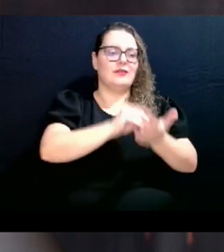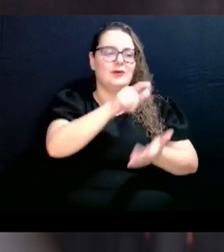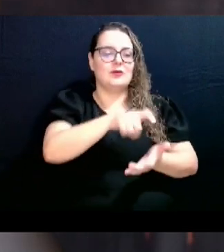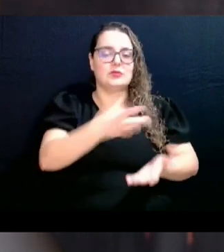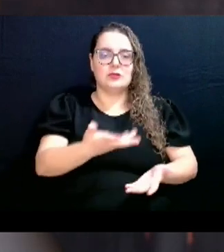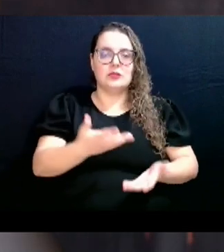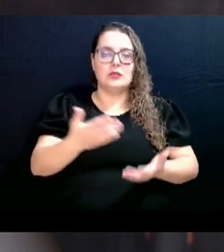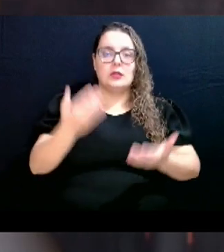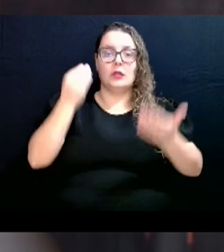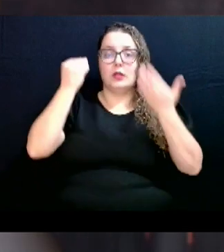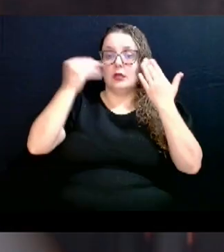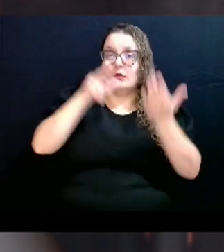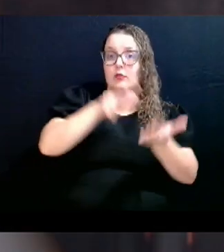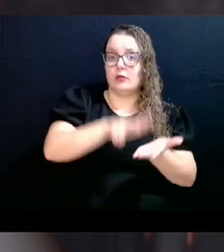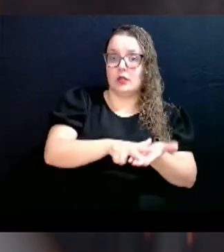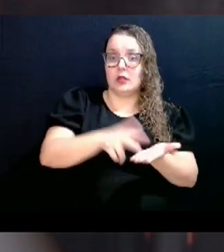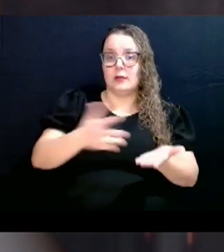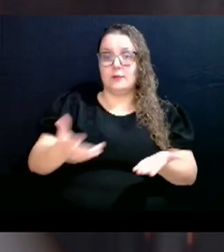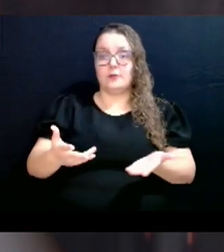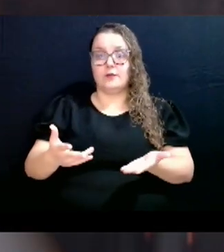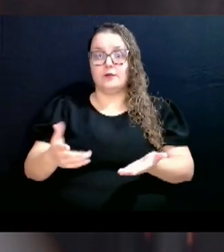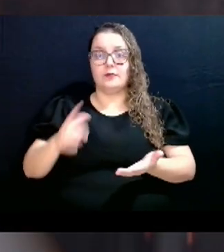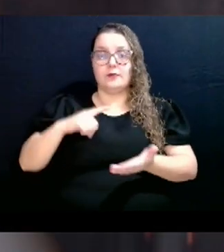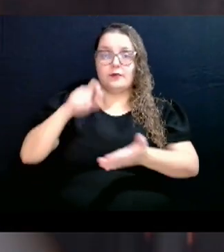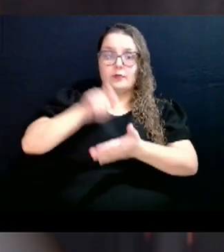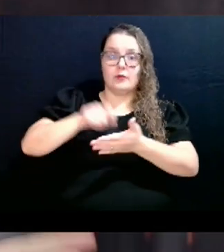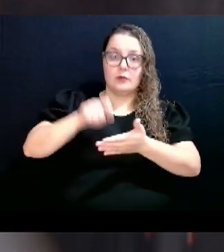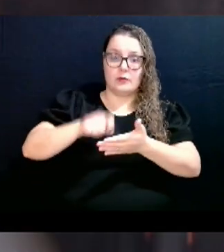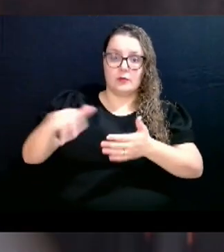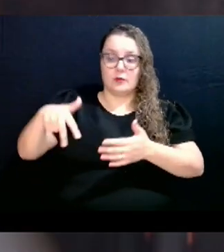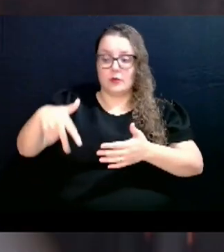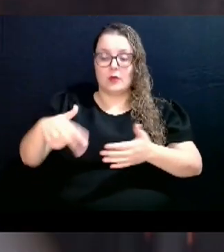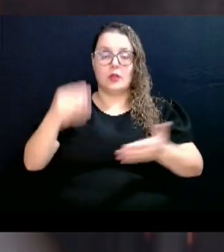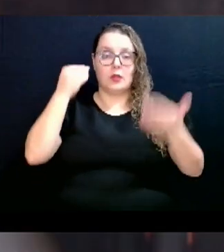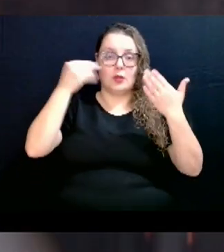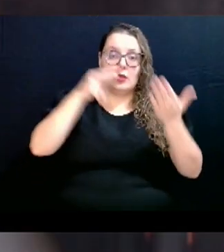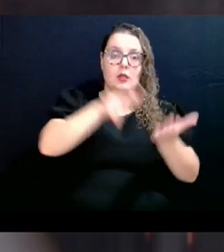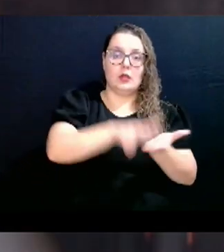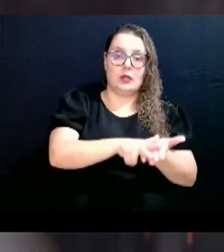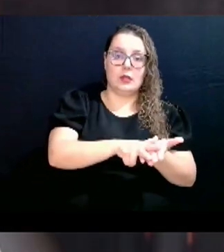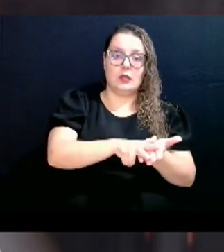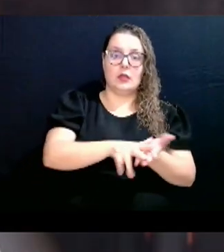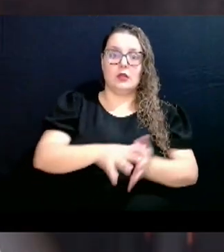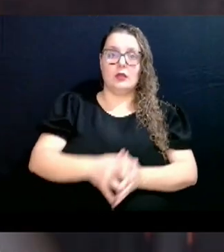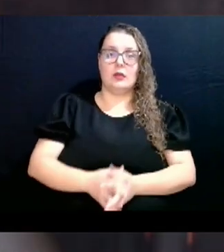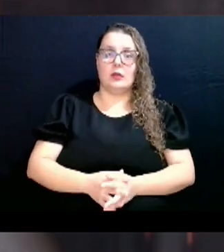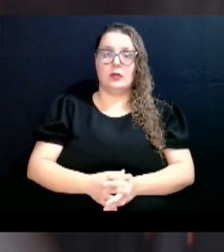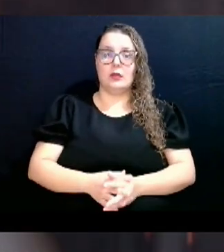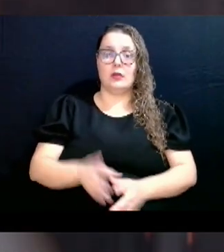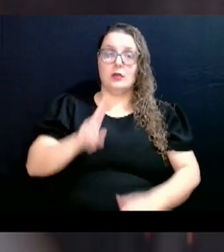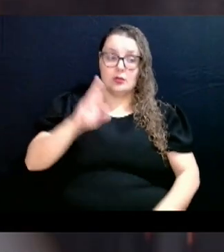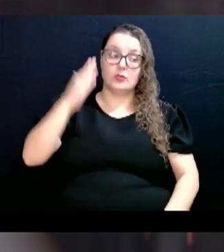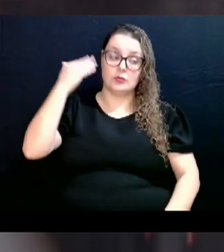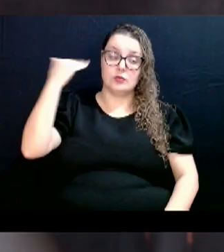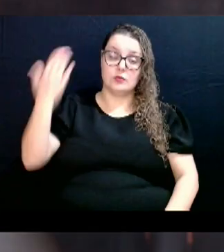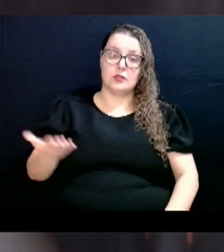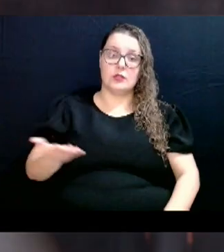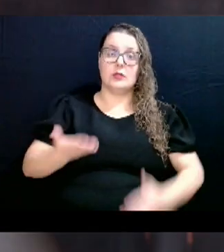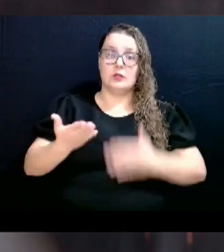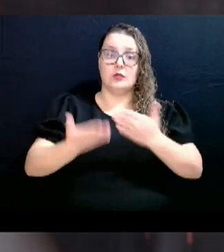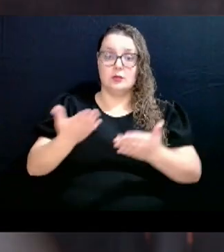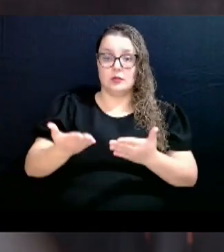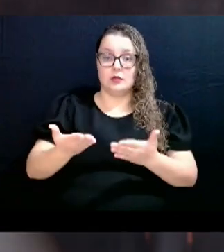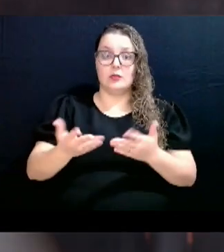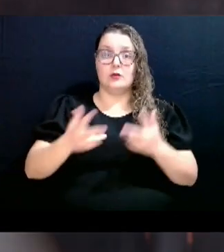exemplo, um escritor, né, e um psicanalista aí de nome, que tratou também de casos